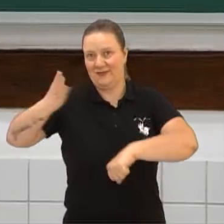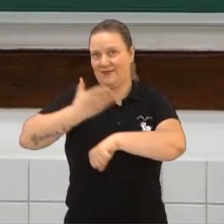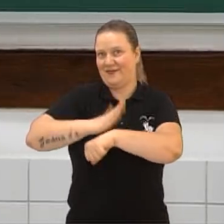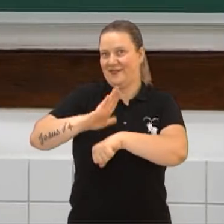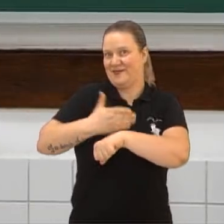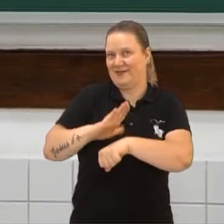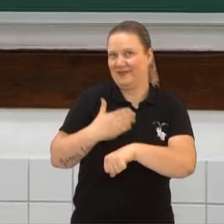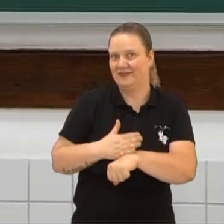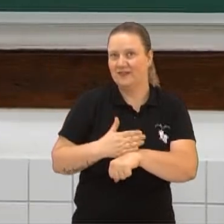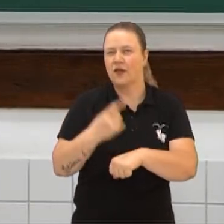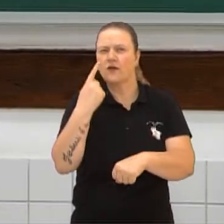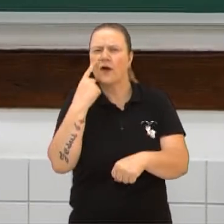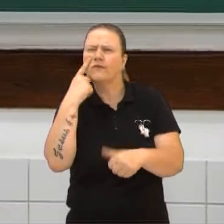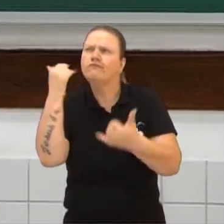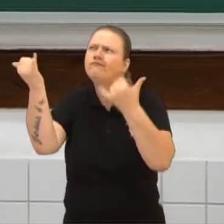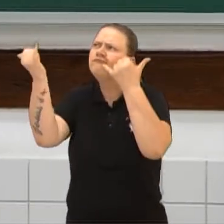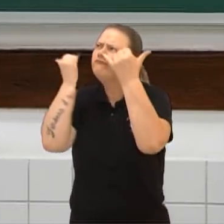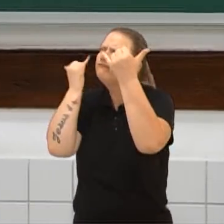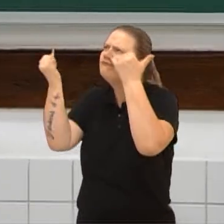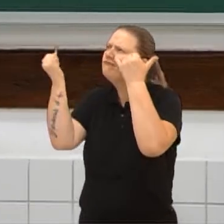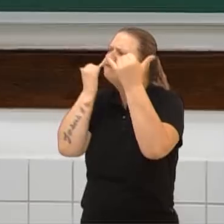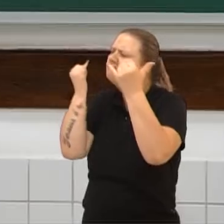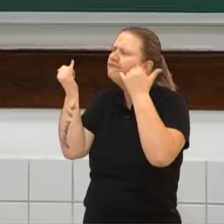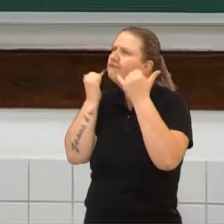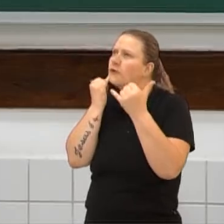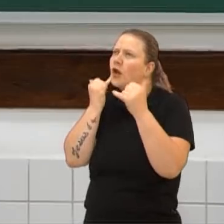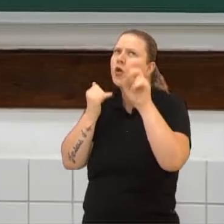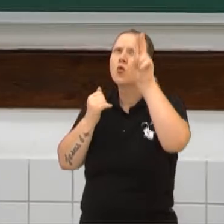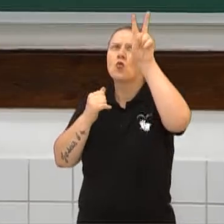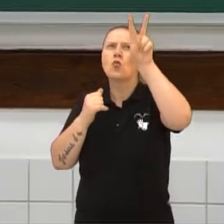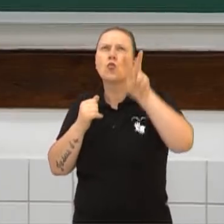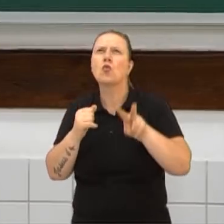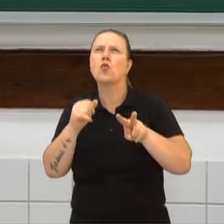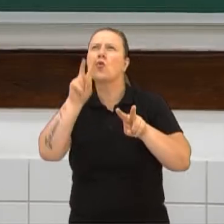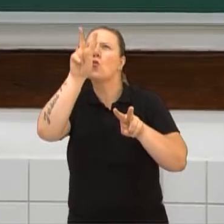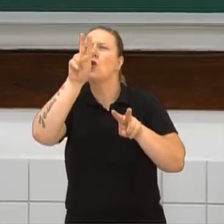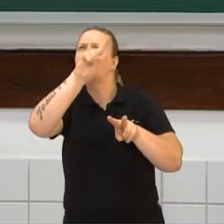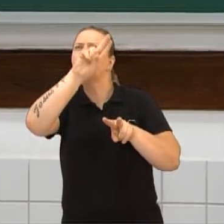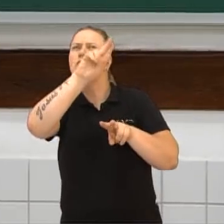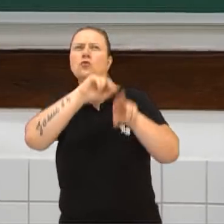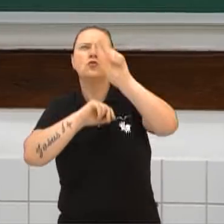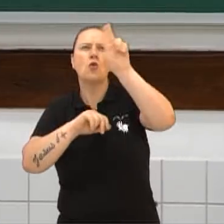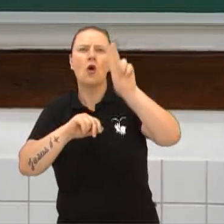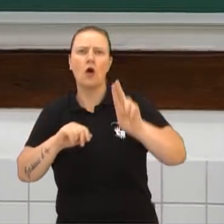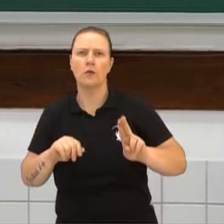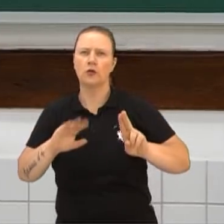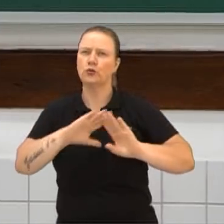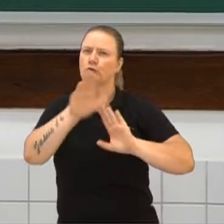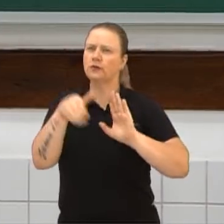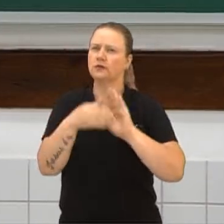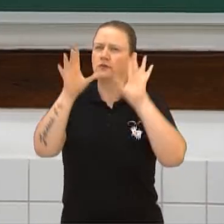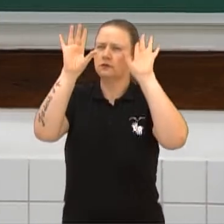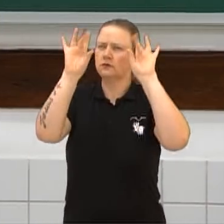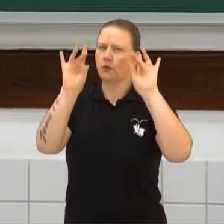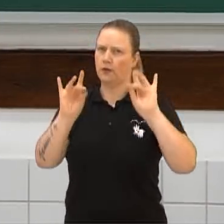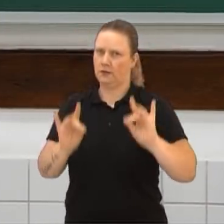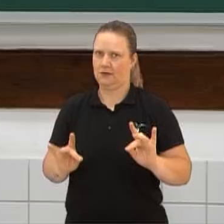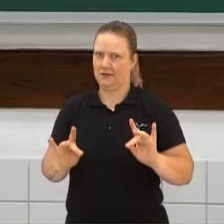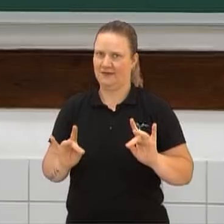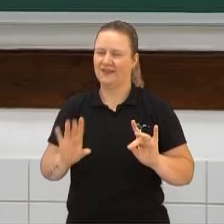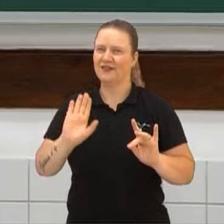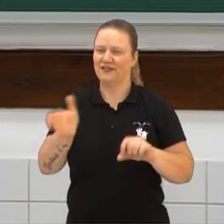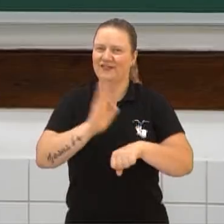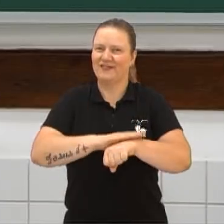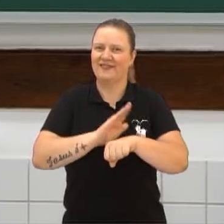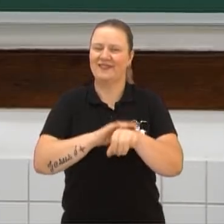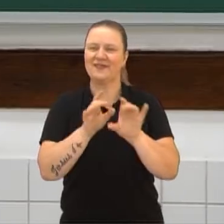lá esses dados ali e vai tentar montar uma tabela e um gráfico como a professora explicou anteriormente, tá bom? Então, vou dar um tempinho e eu já